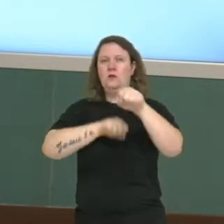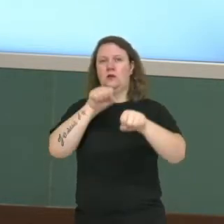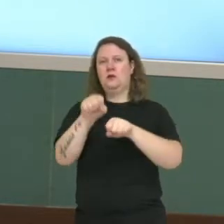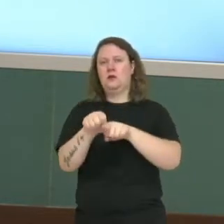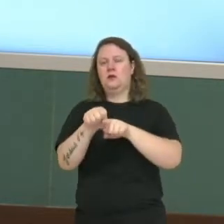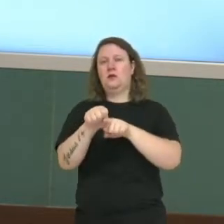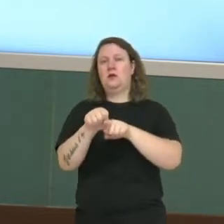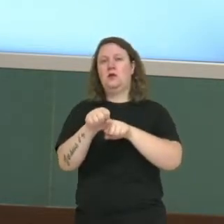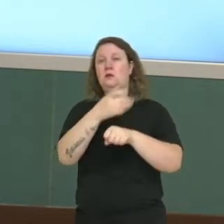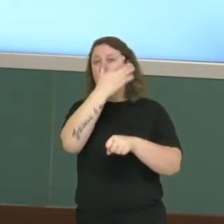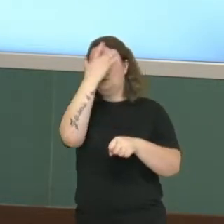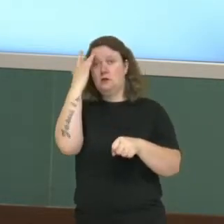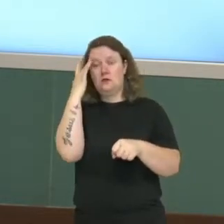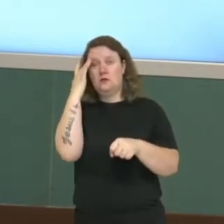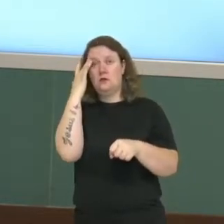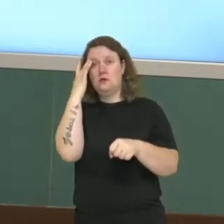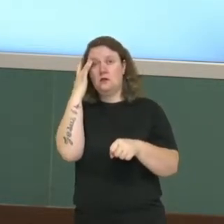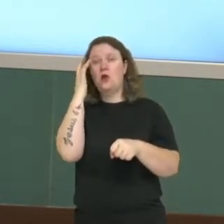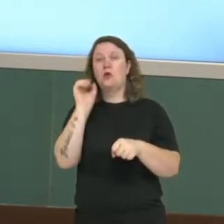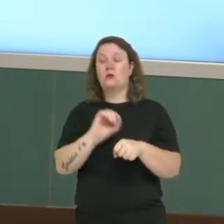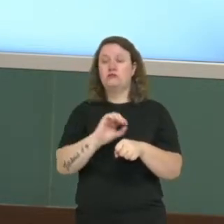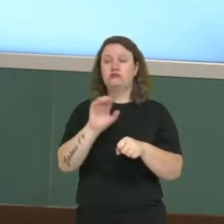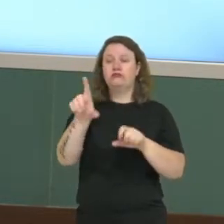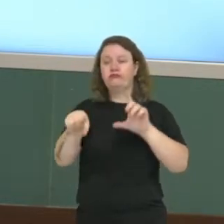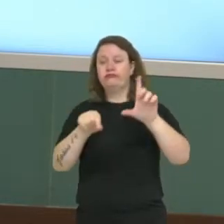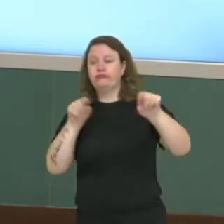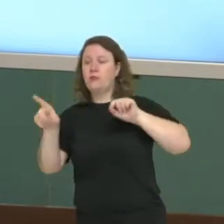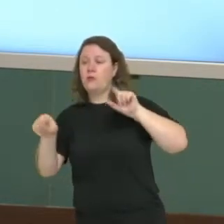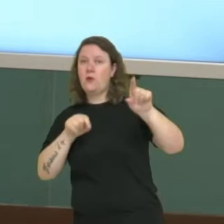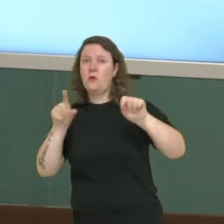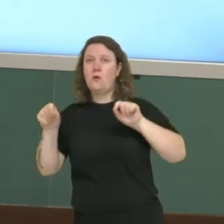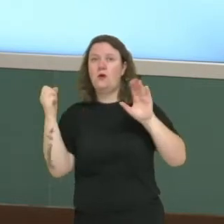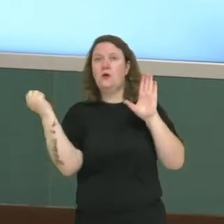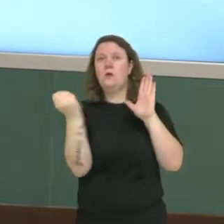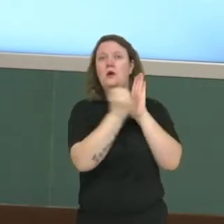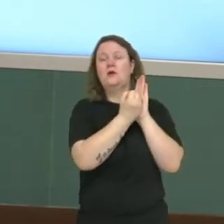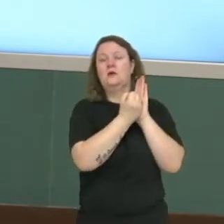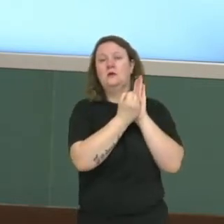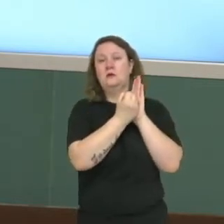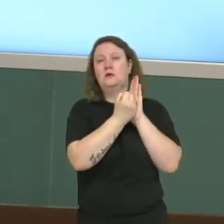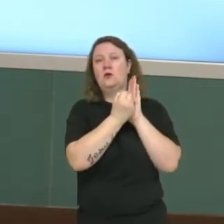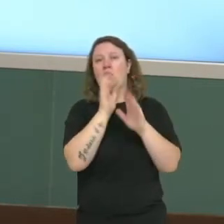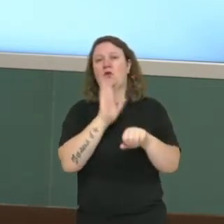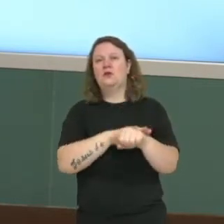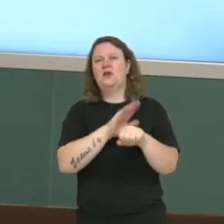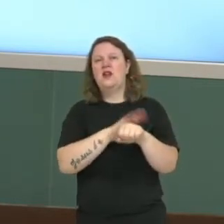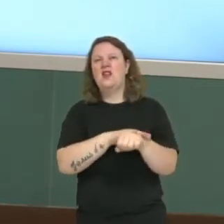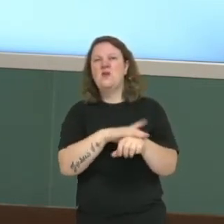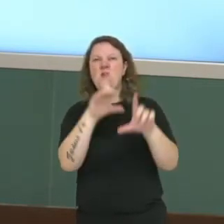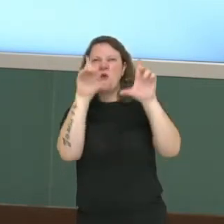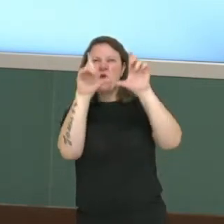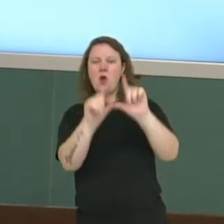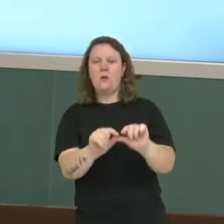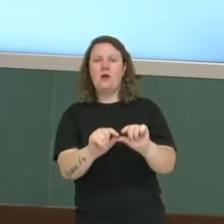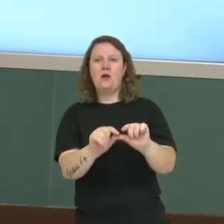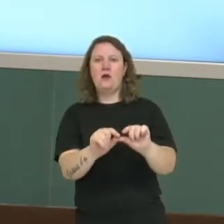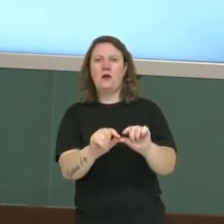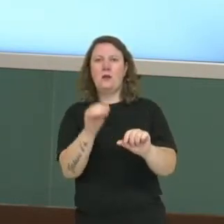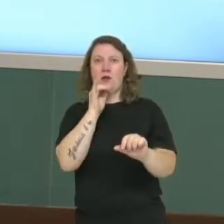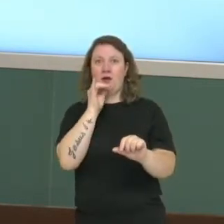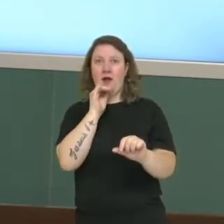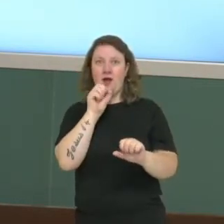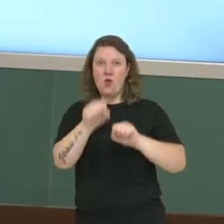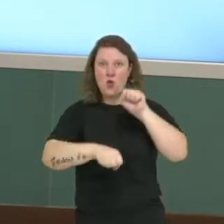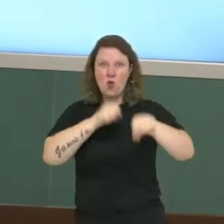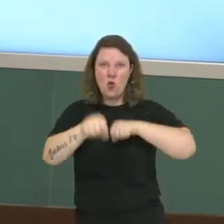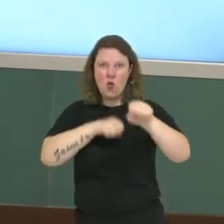os atletas são classificados pela marca de menor tempo. Quem fizer o percurso